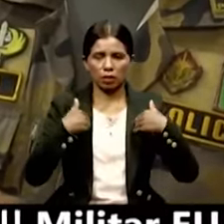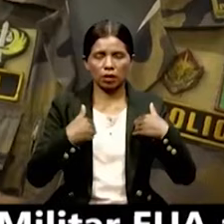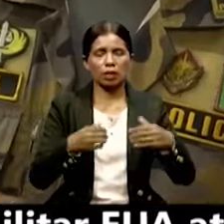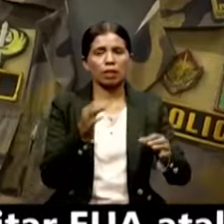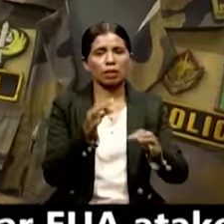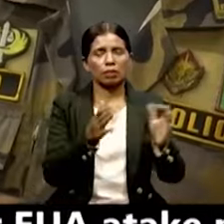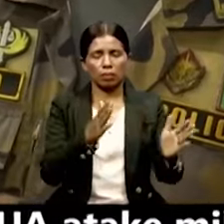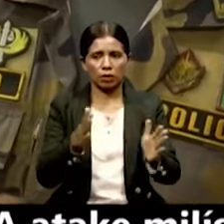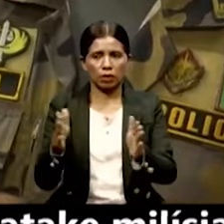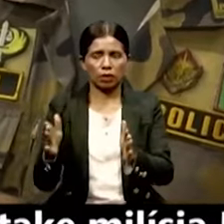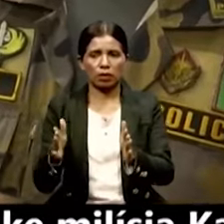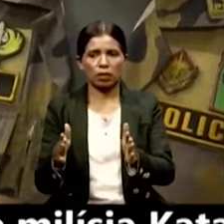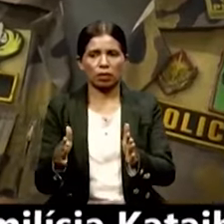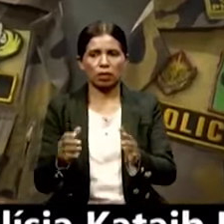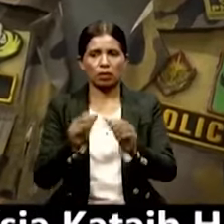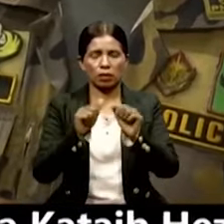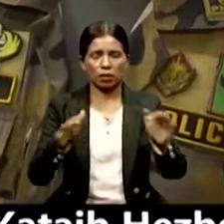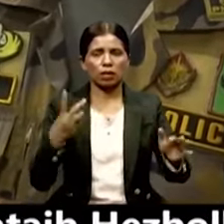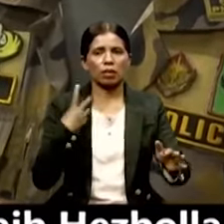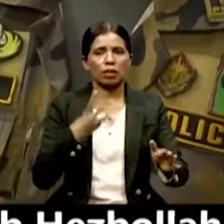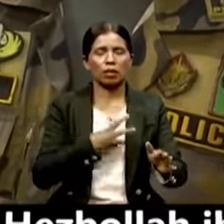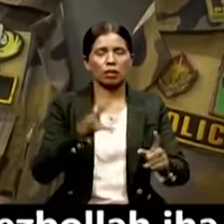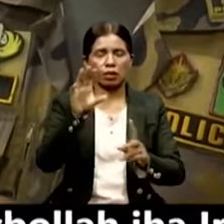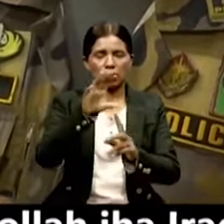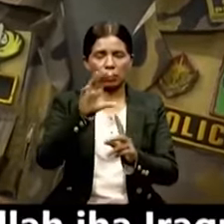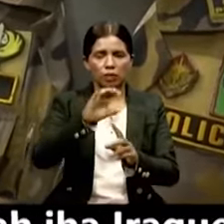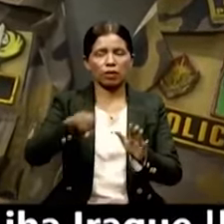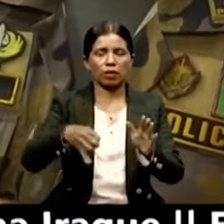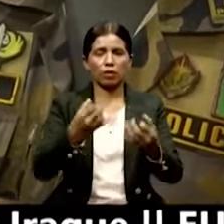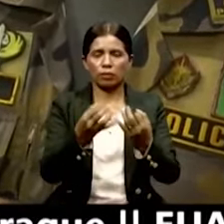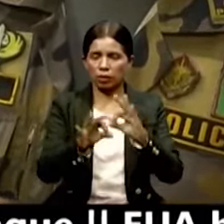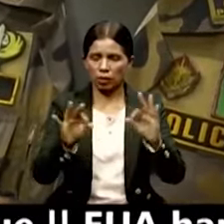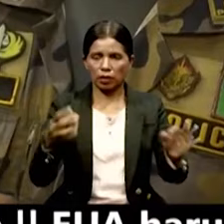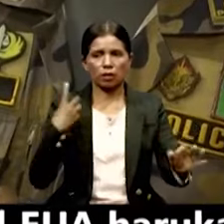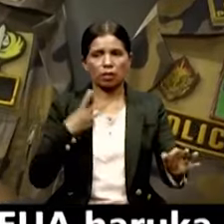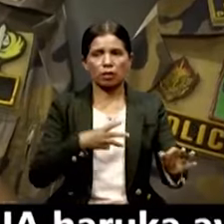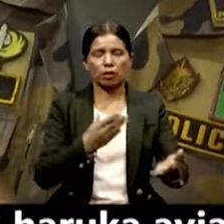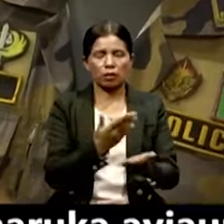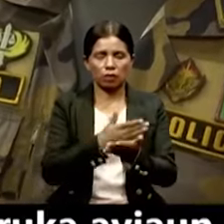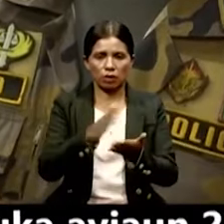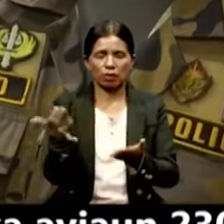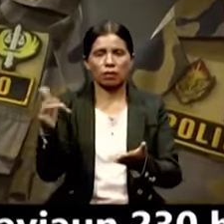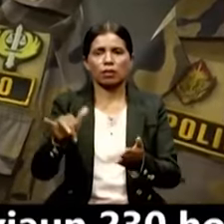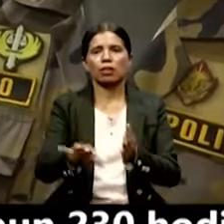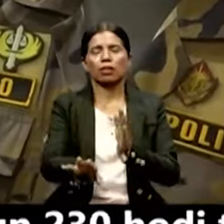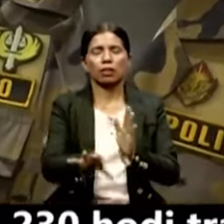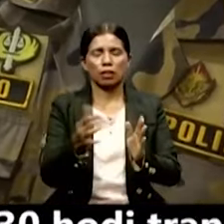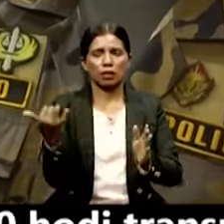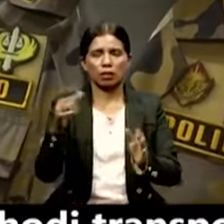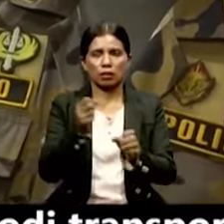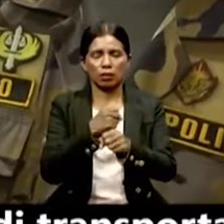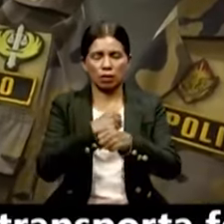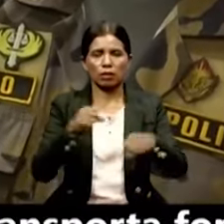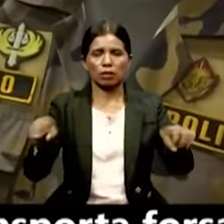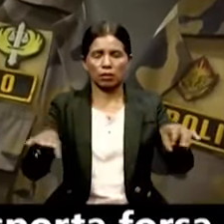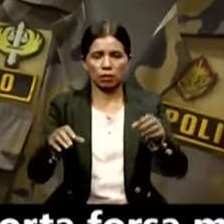prosesu administrativa ini nia iha komando zeral ramata ona ita si distribui basira para atur ne sira bele halo